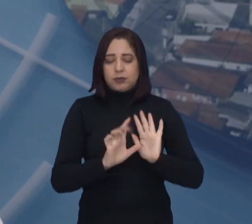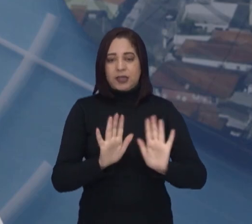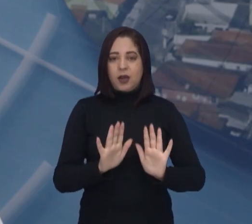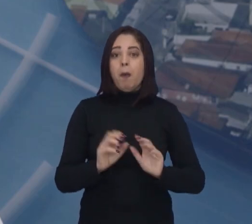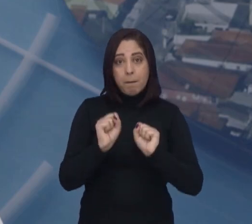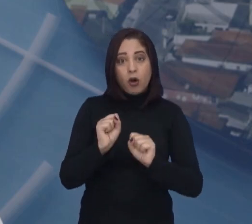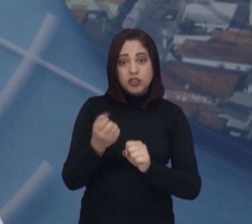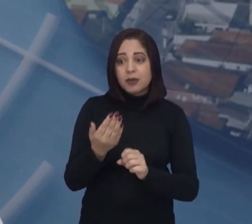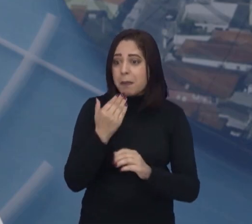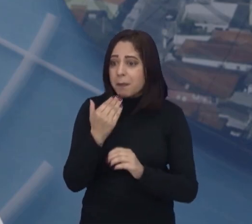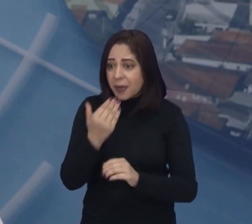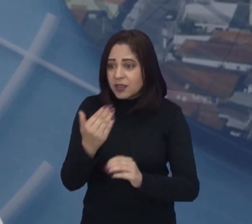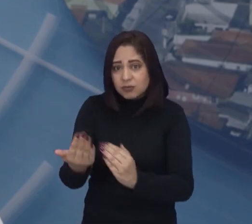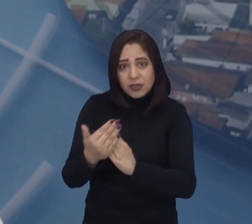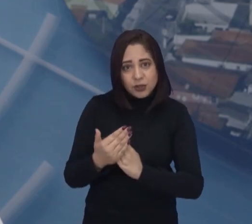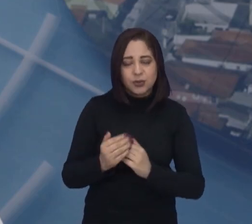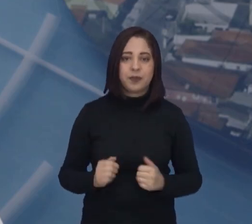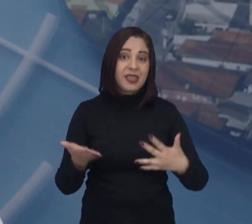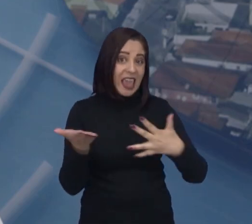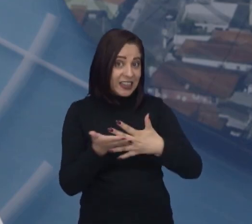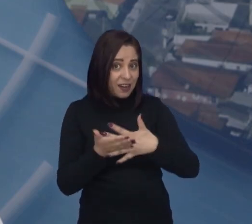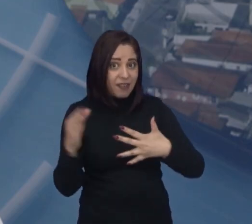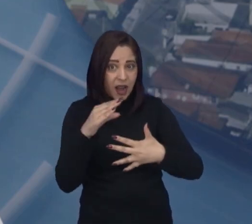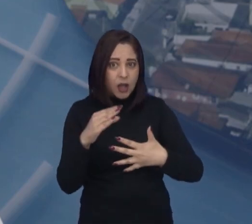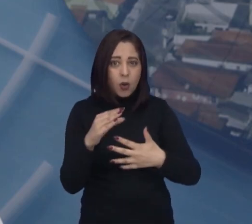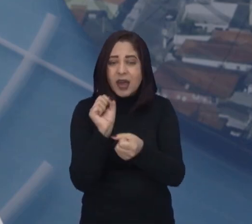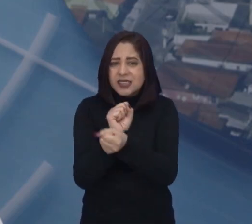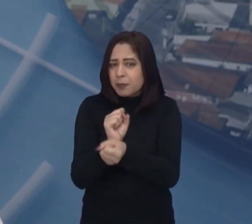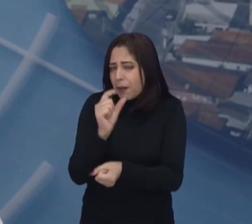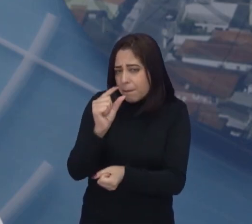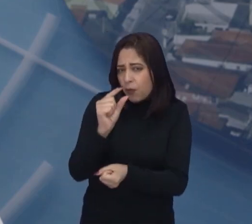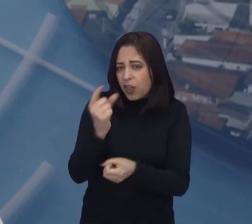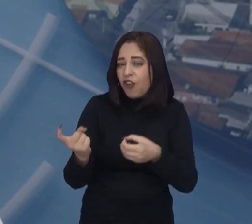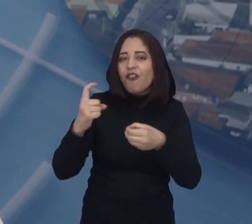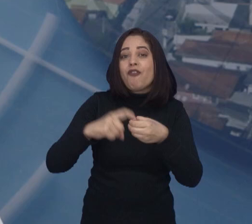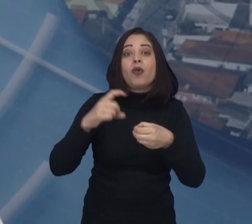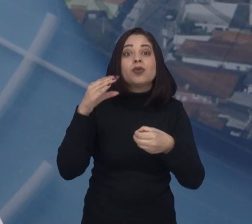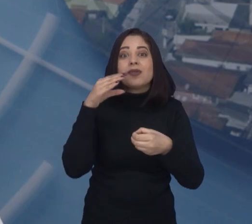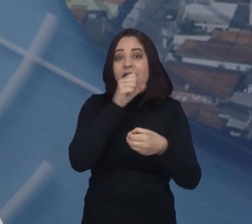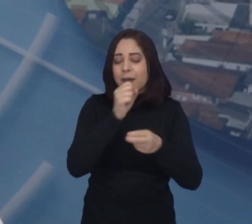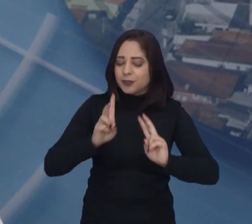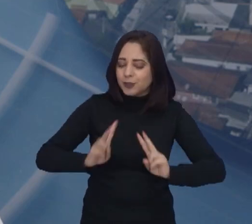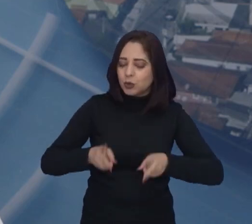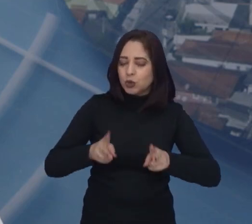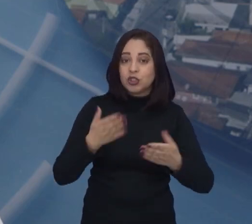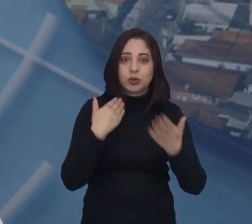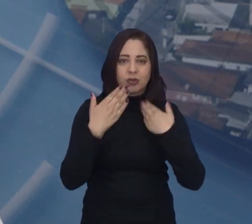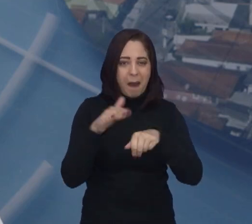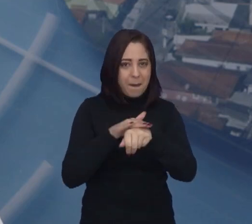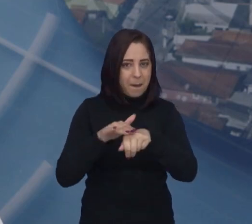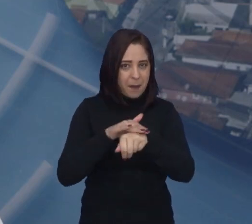ajuda. A gente vai para um rápido break, é rapidinho, fiquem com a gente, porque daqui a pouco voltamos para continuar